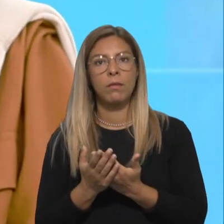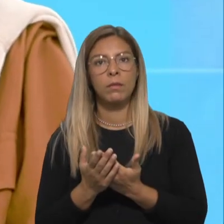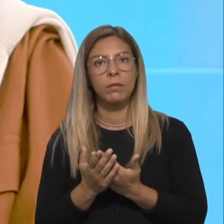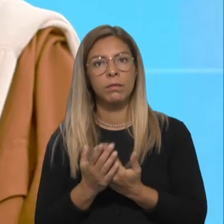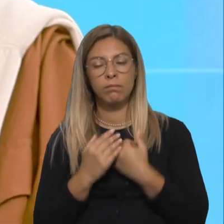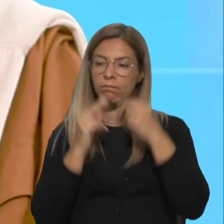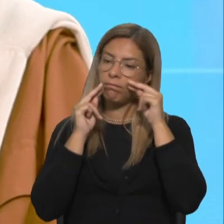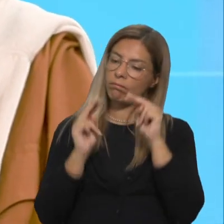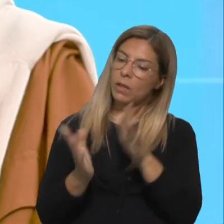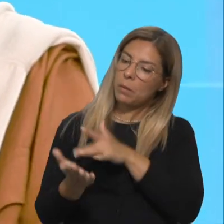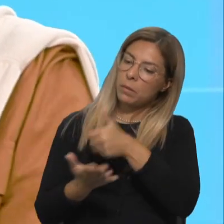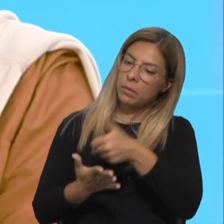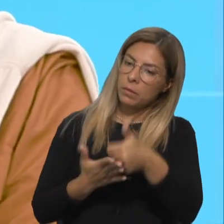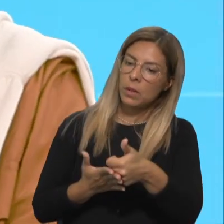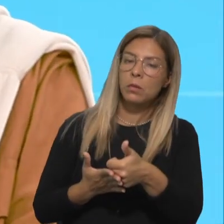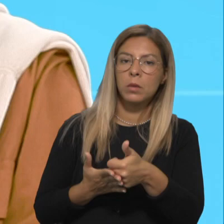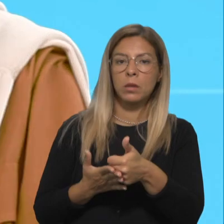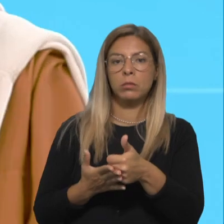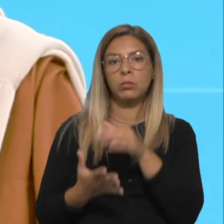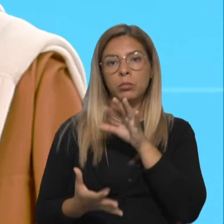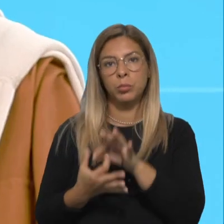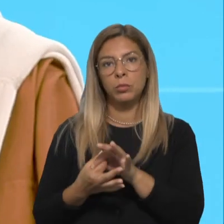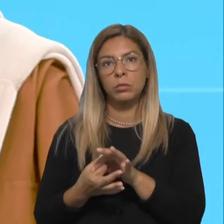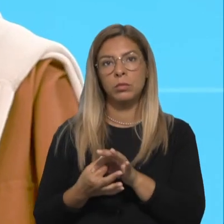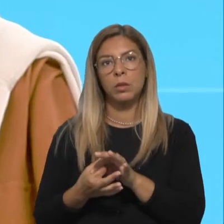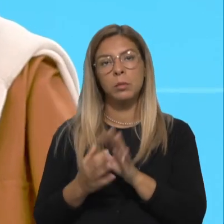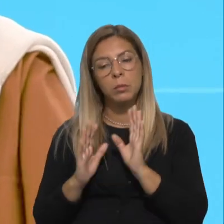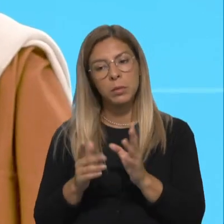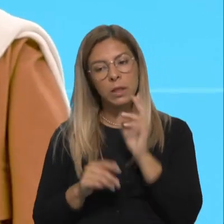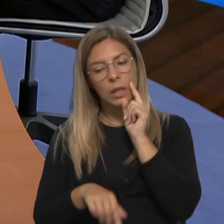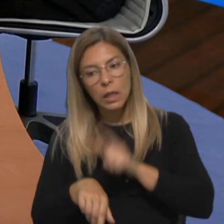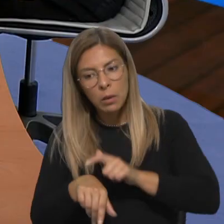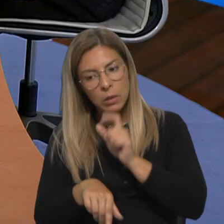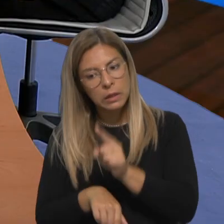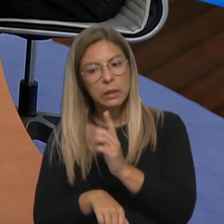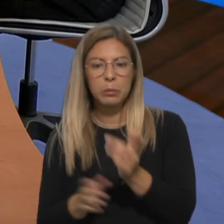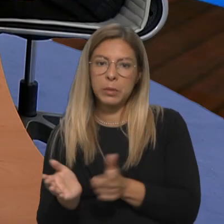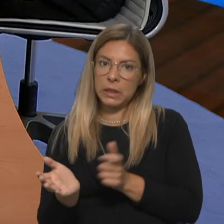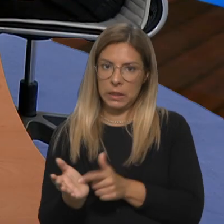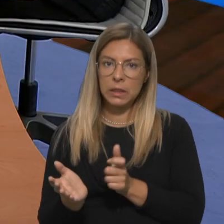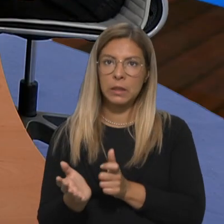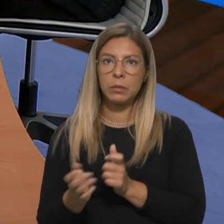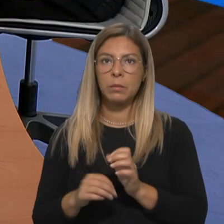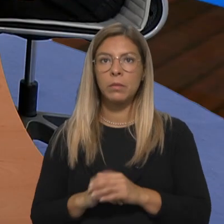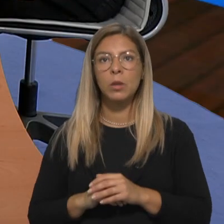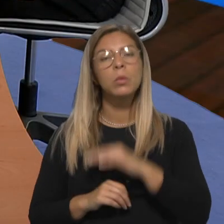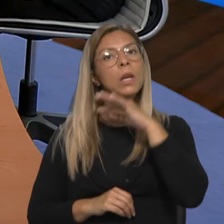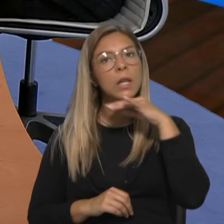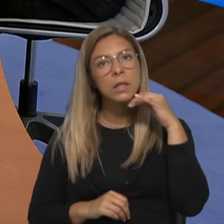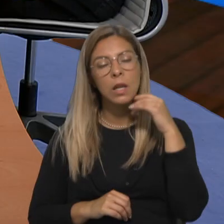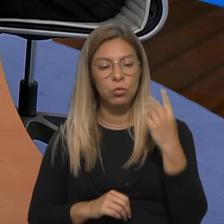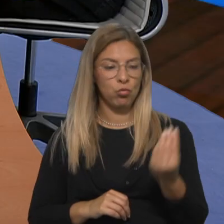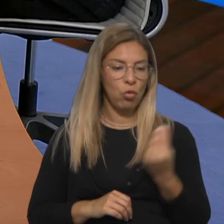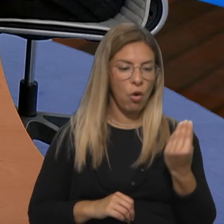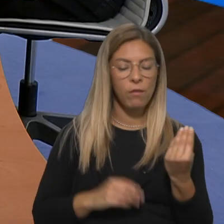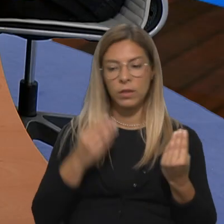ver o Evangelho em cada época da história por aquela lente que é necessária naquele momento. Chiara dizia de uma maneira muito engraçada aos jovens e